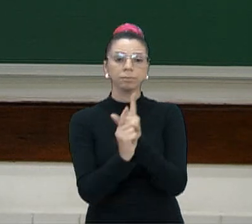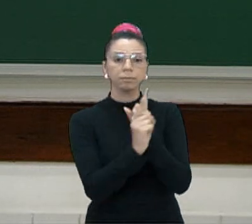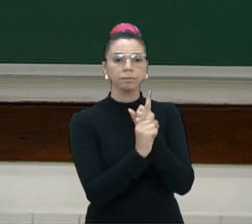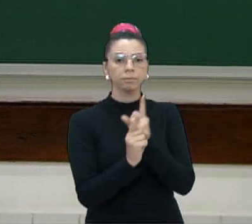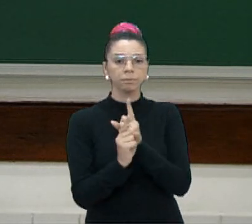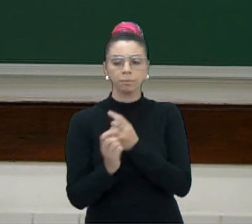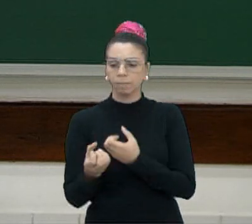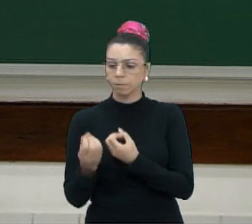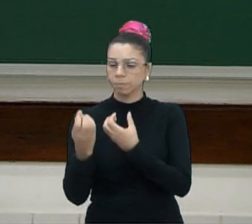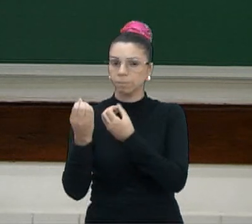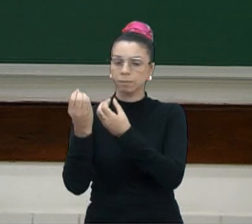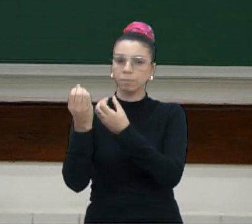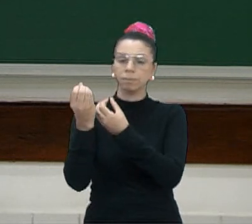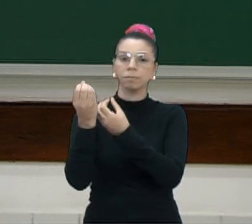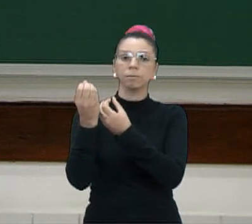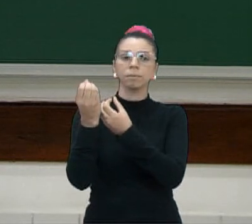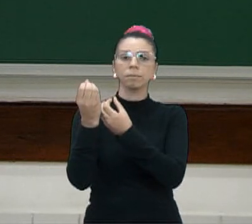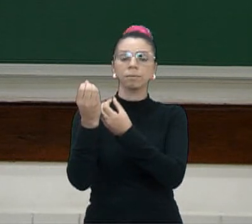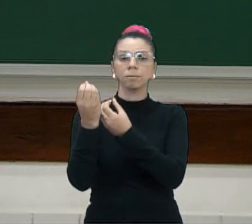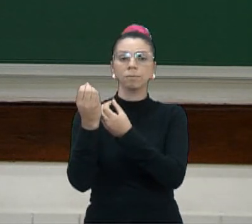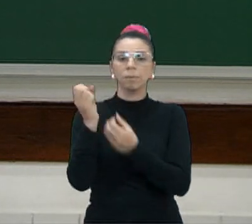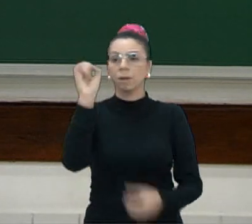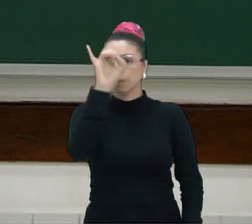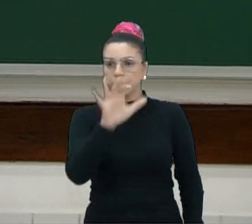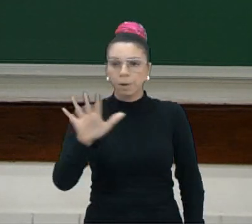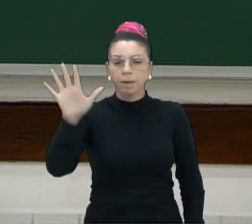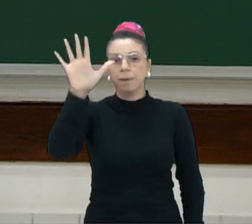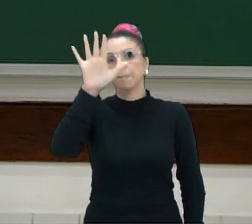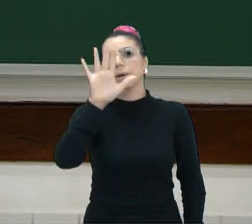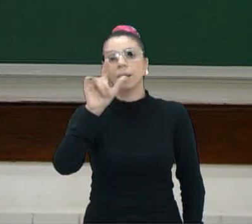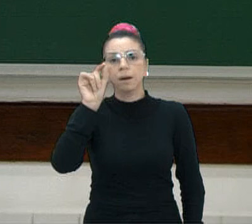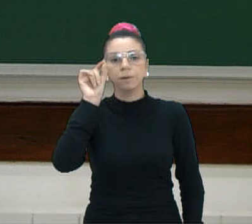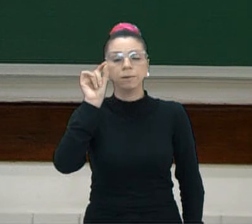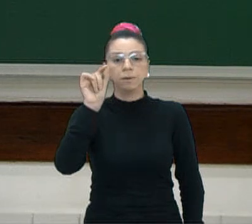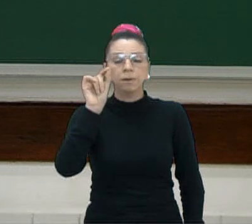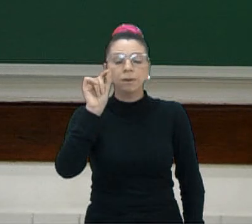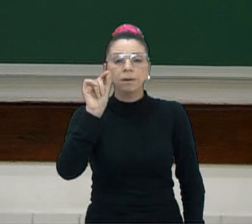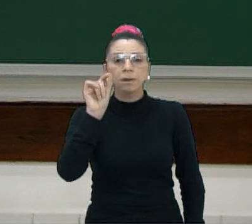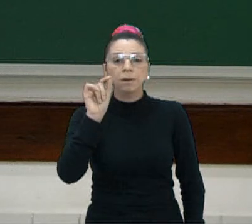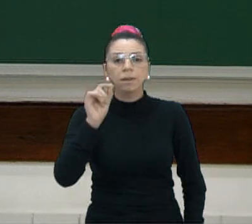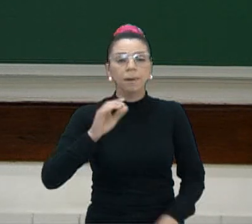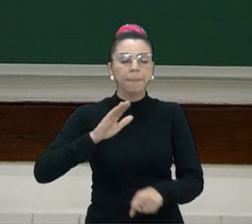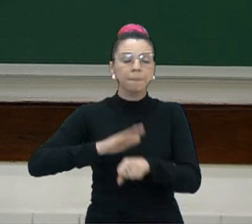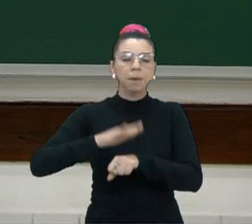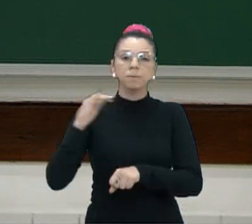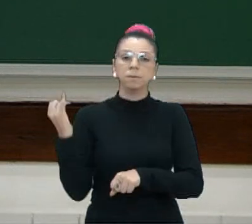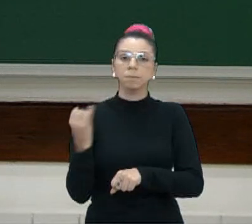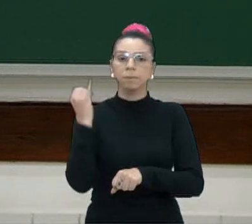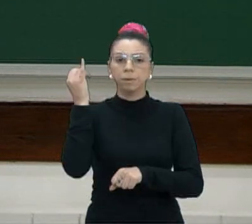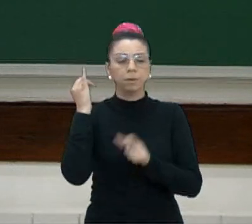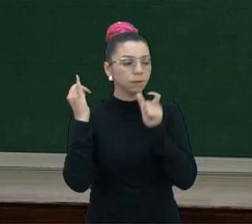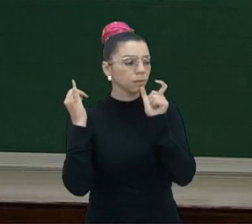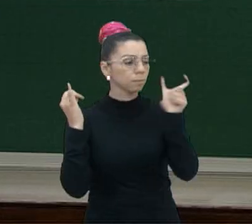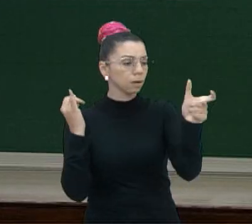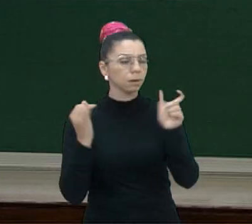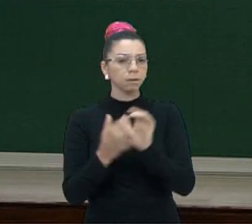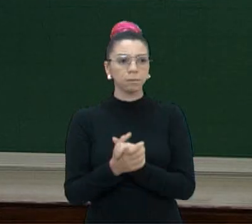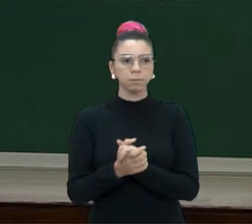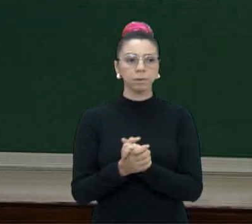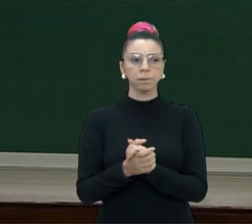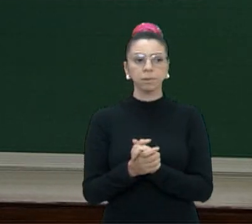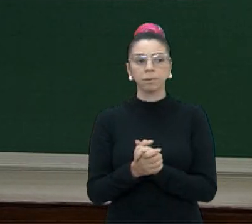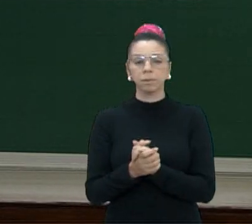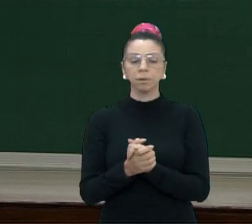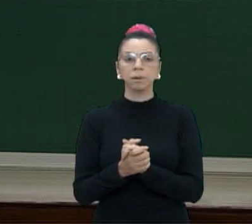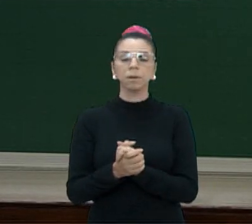vale mais do que uma imagem vale mais do que 1000 palavras. Vou deixar para vocês, de novo, fotografias